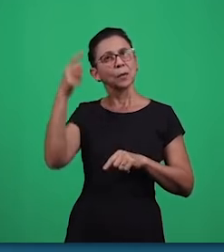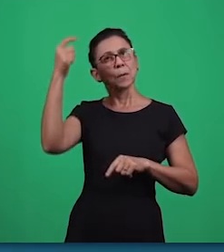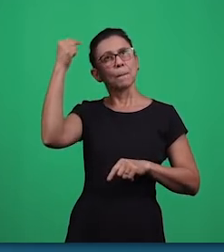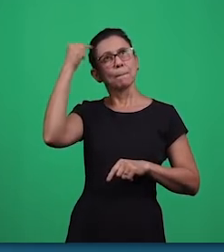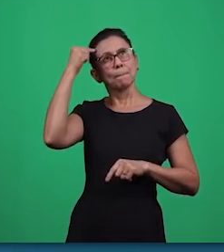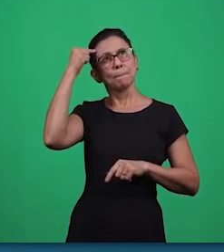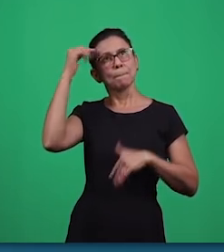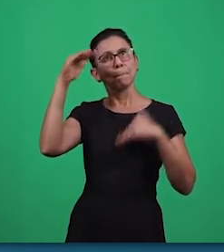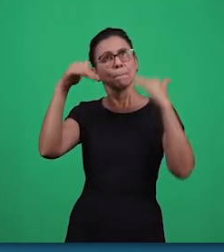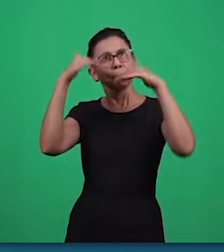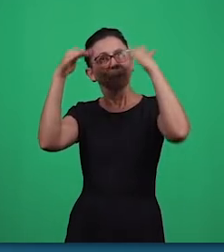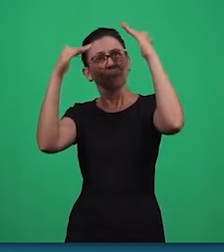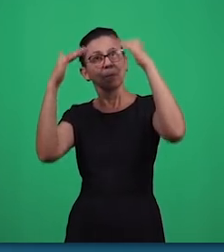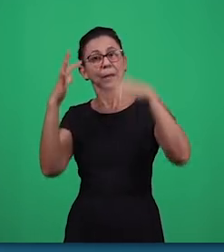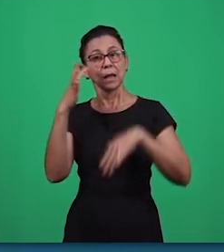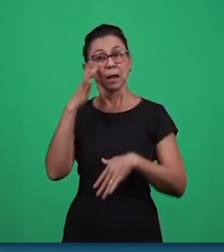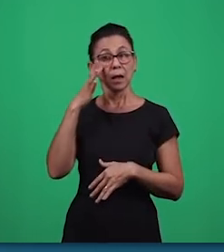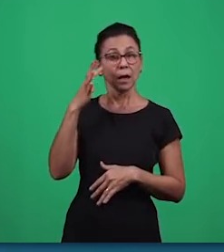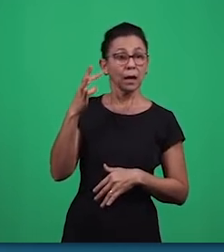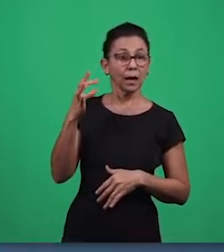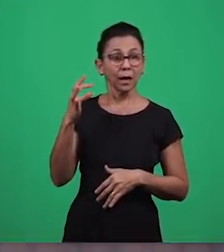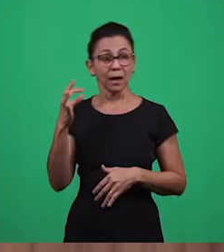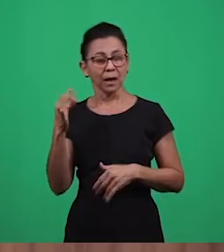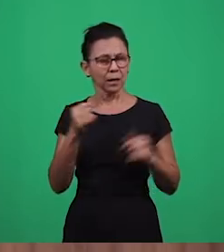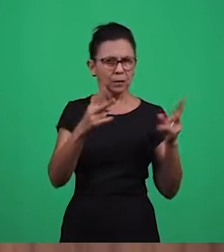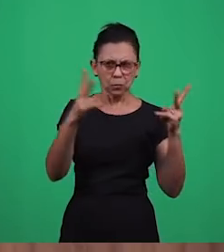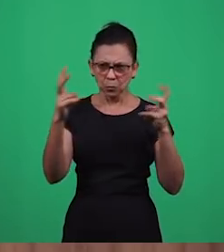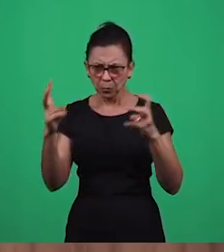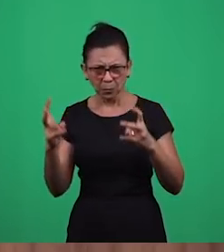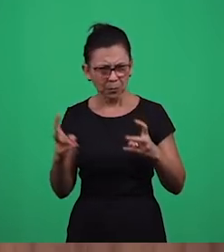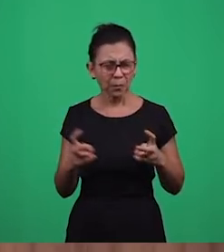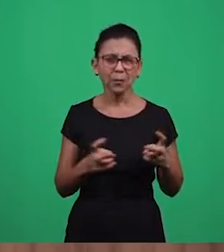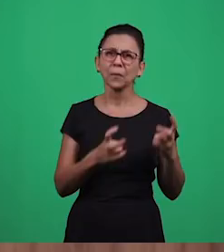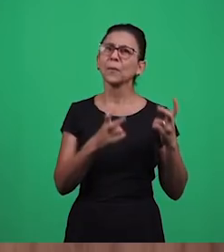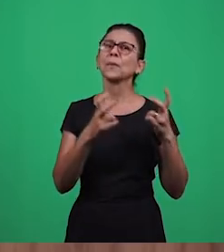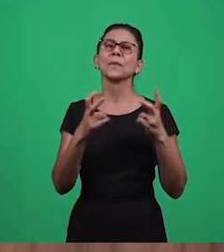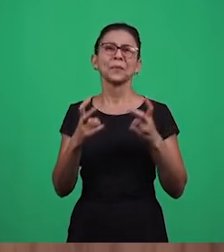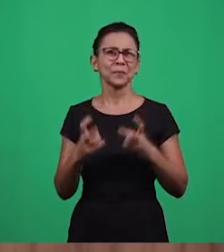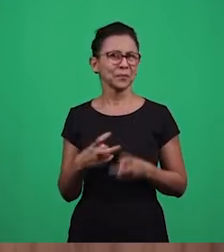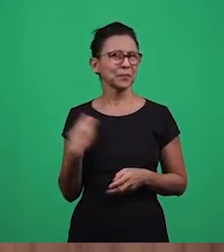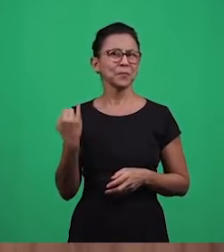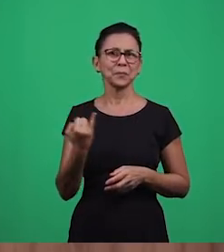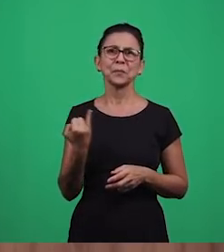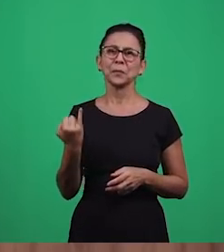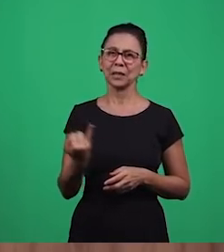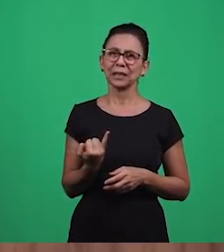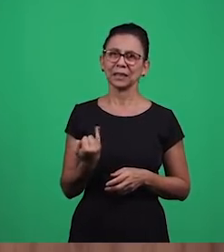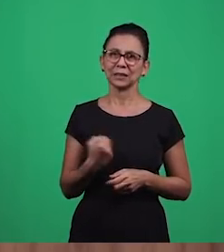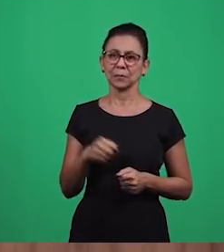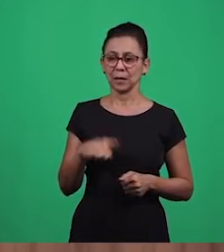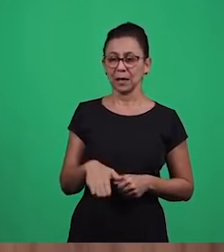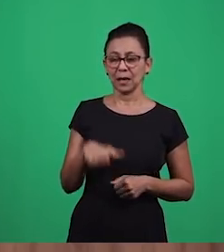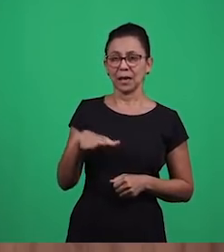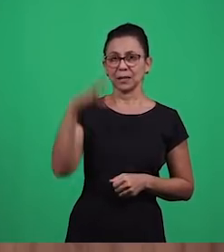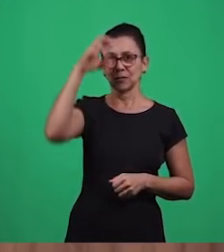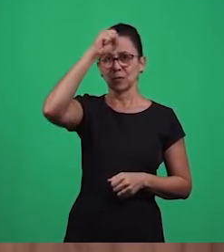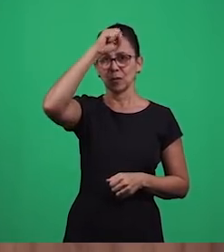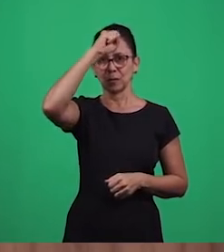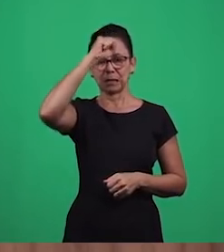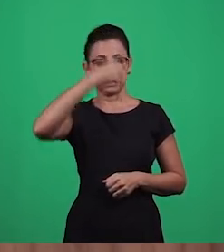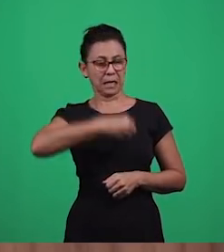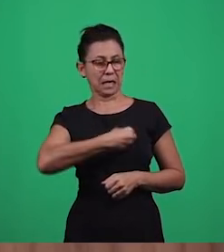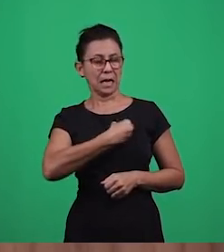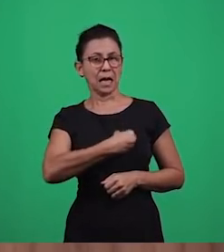o pensamento, a atenção, a percepção, vai ensiná-las a conviver de uma